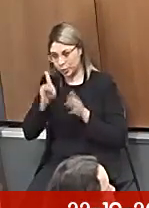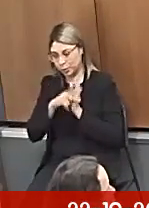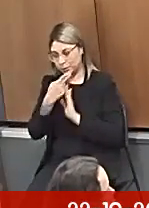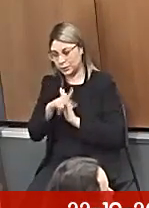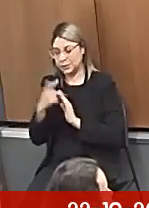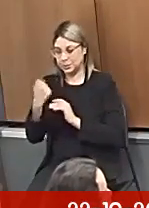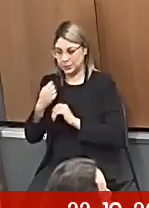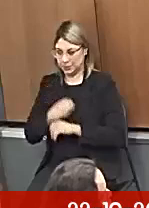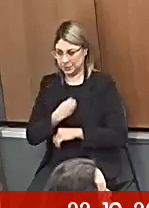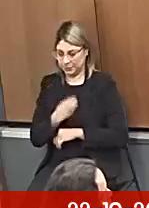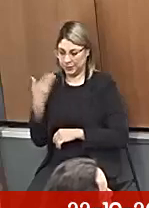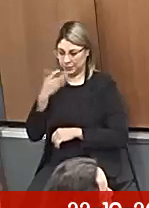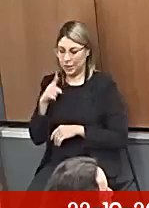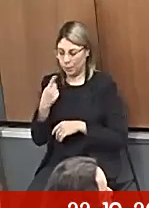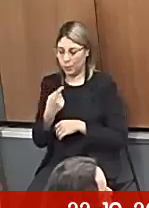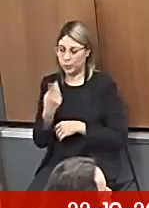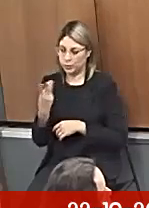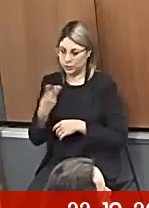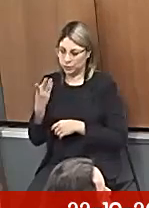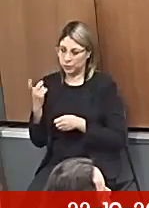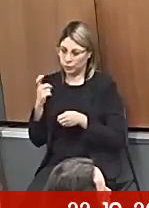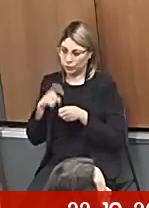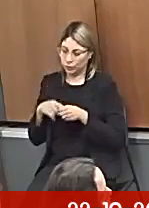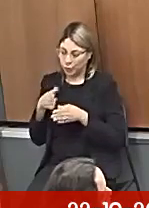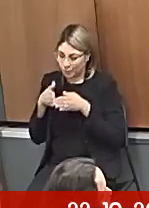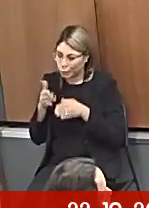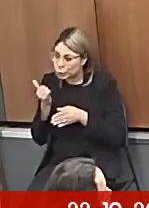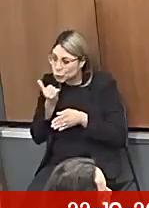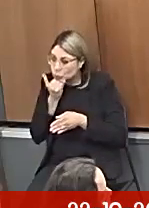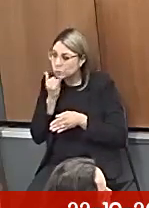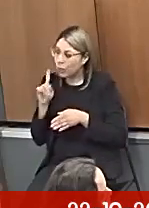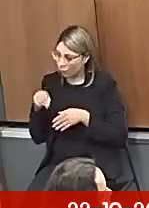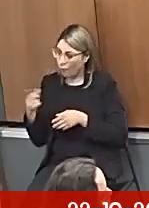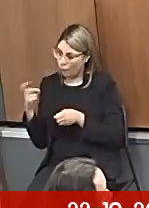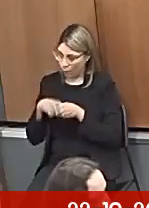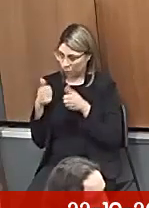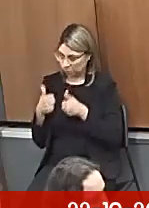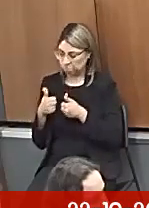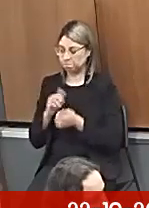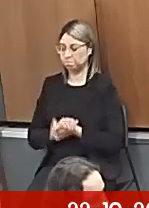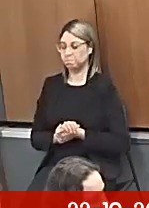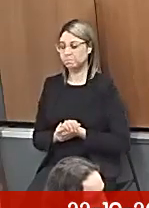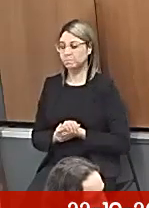que eles tinham que participar daqui a pouquinho, então eles pediram 1000 desculpas, mas vão retornar, ok?